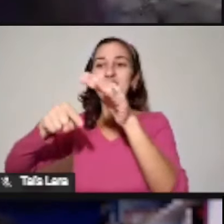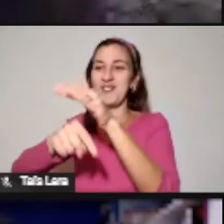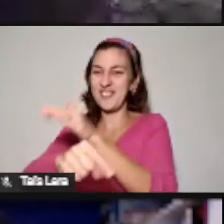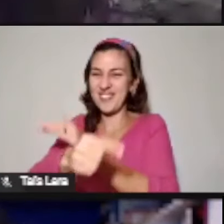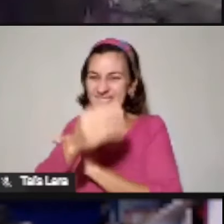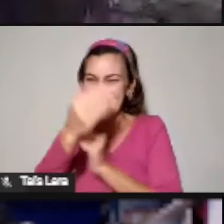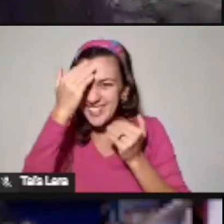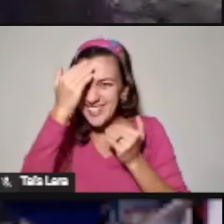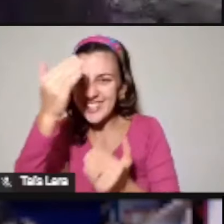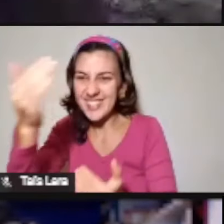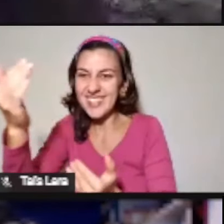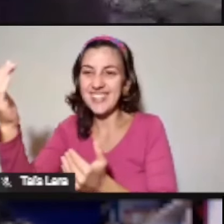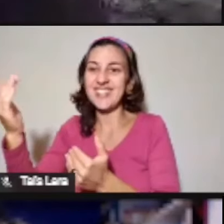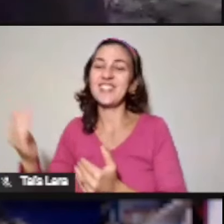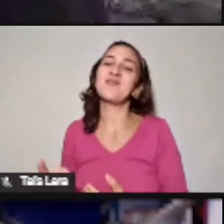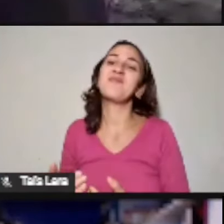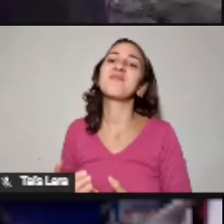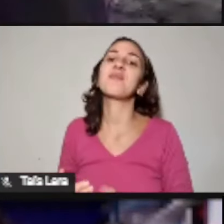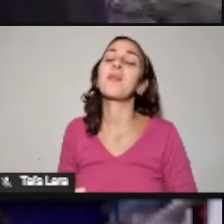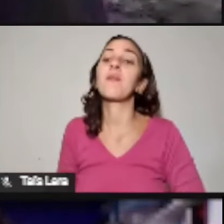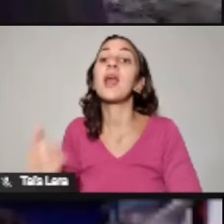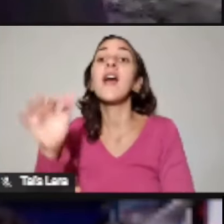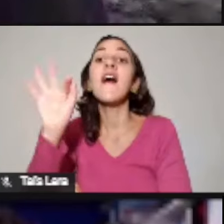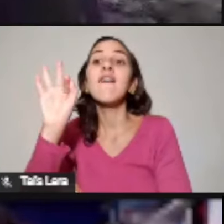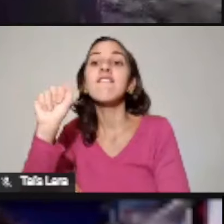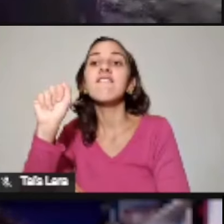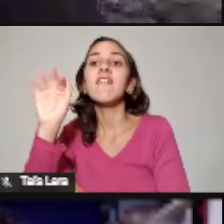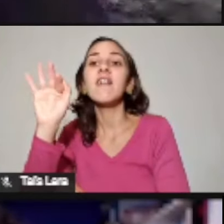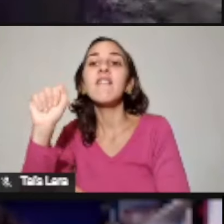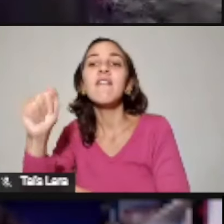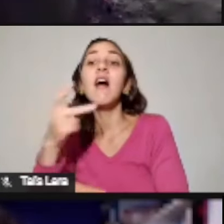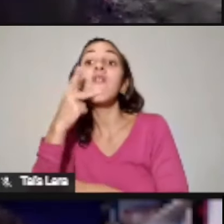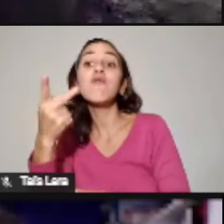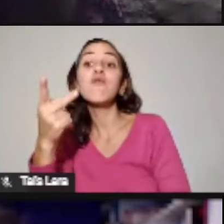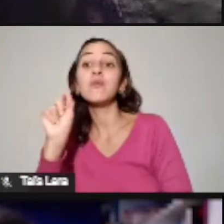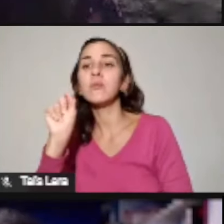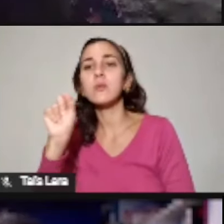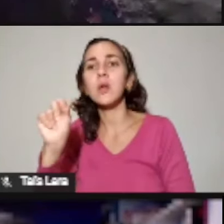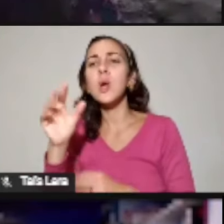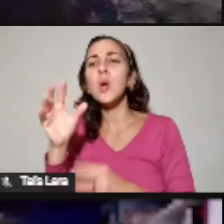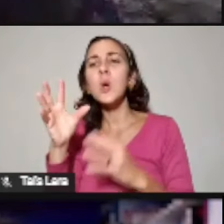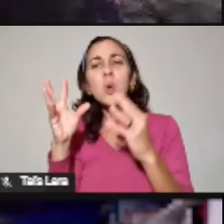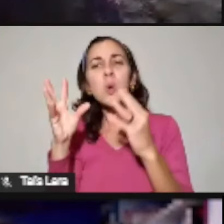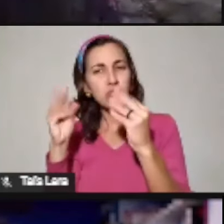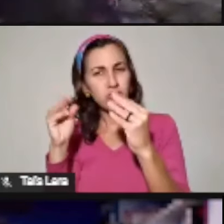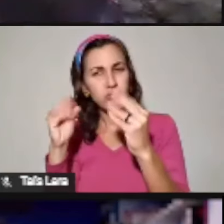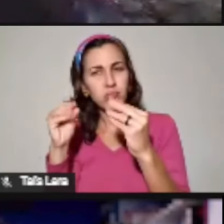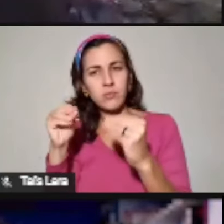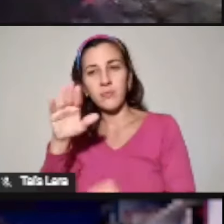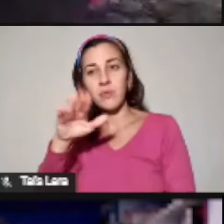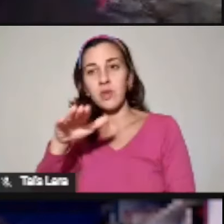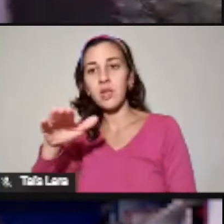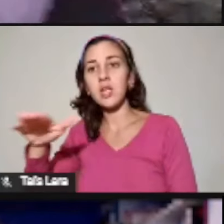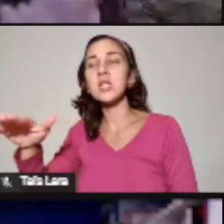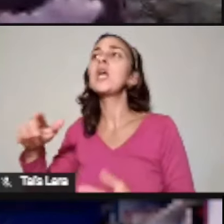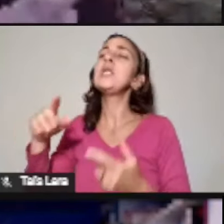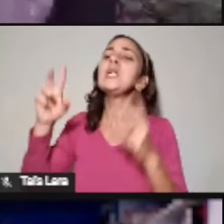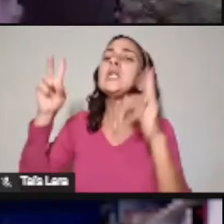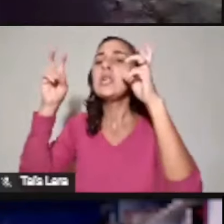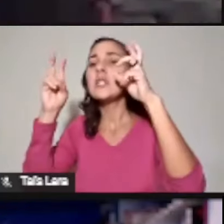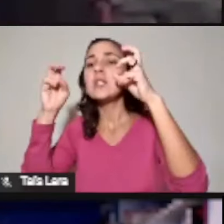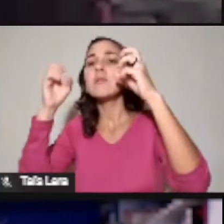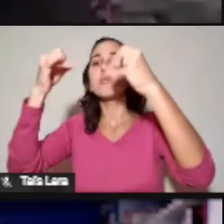lá. Já que a Fafá falou justamente disso, né? Tem muita criança, gente. Quando a gente fala de uma educação